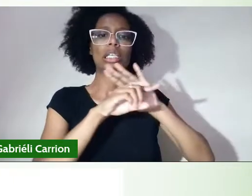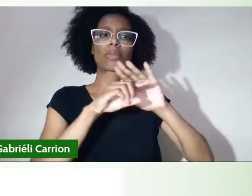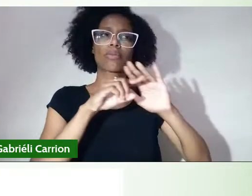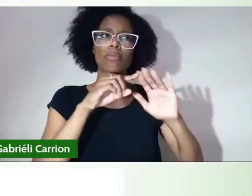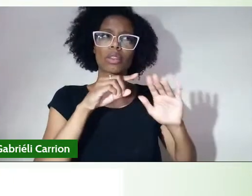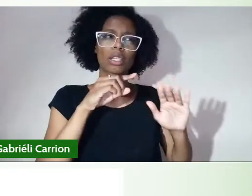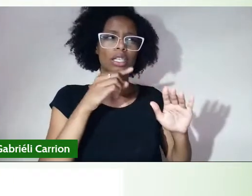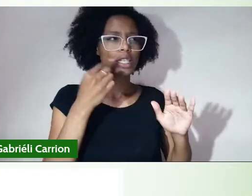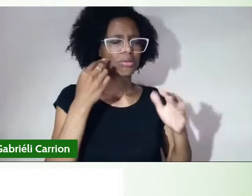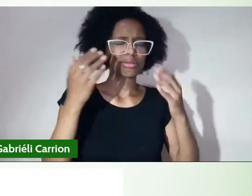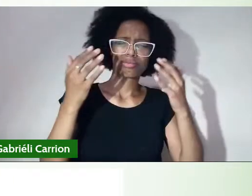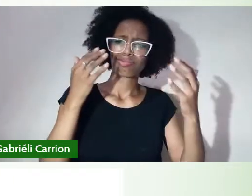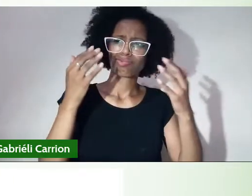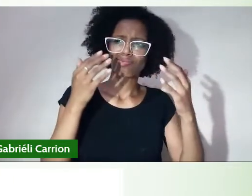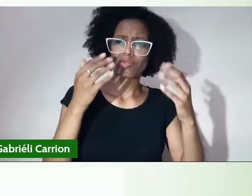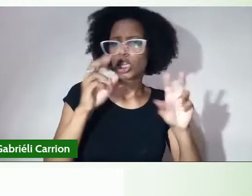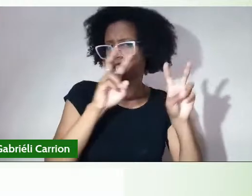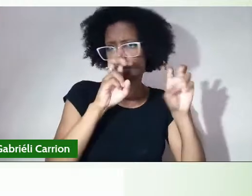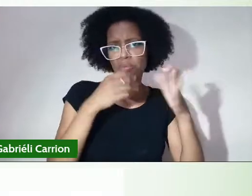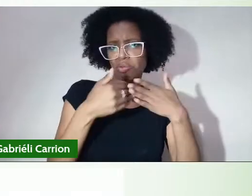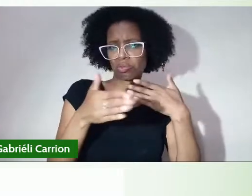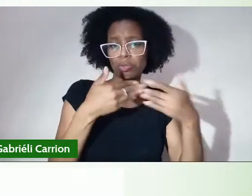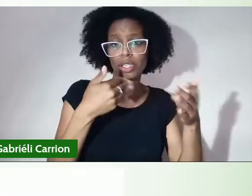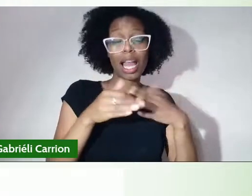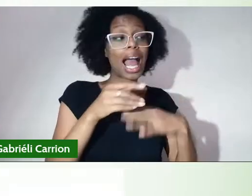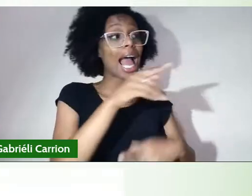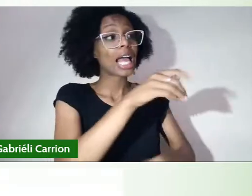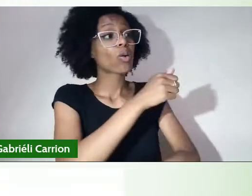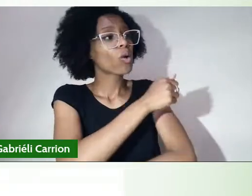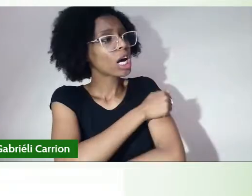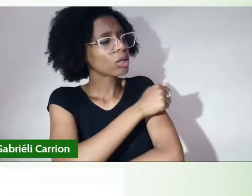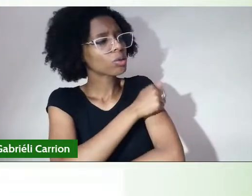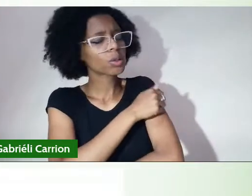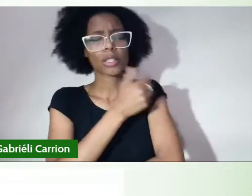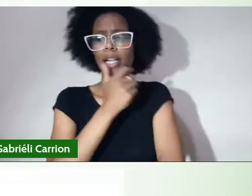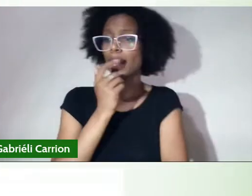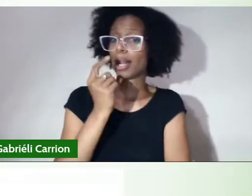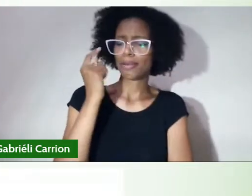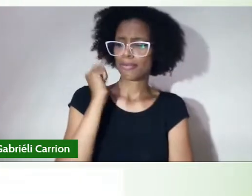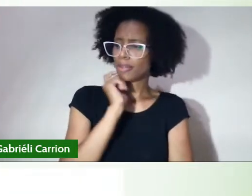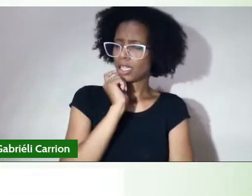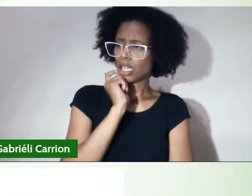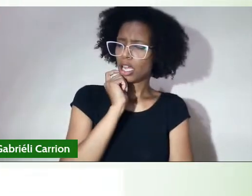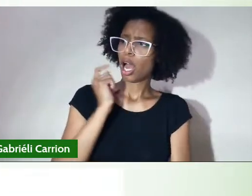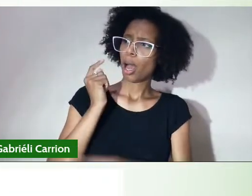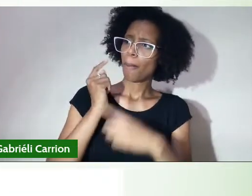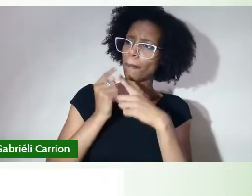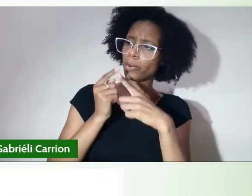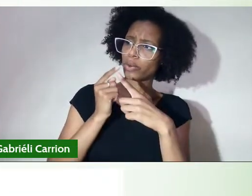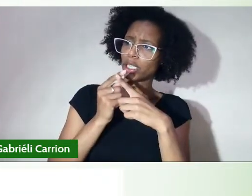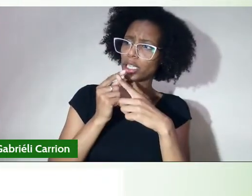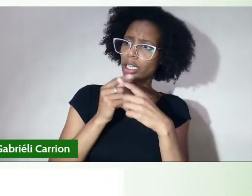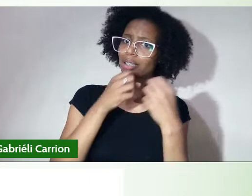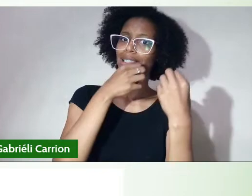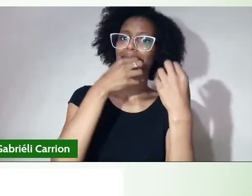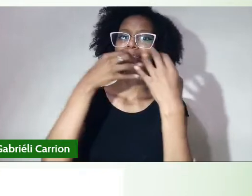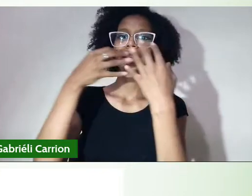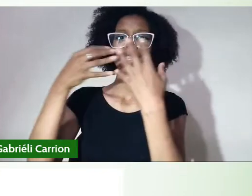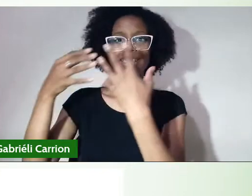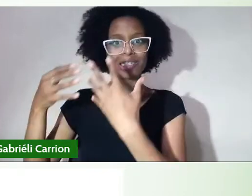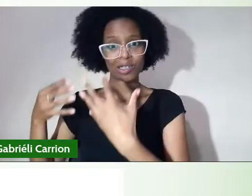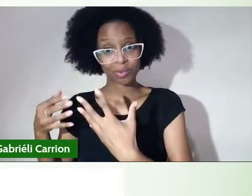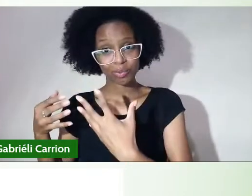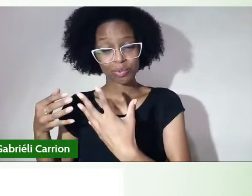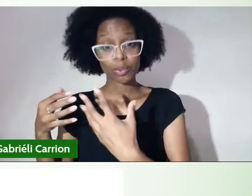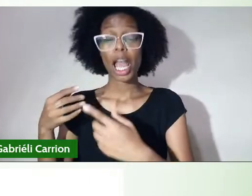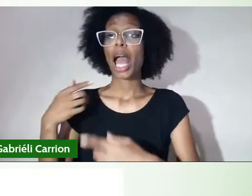norteadora, né, sobre qualquer tema, e aí o aluno ele para, não, é porque... E aí vem algumas coisas da vivência pessoal. Não,